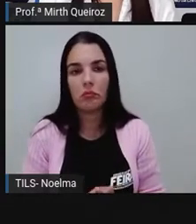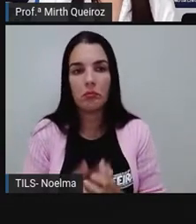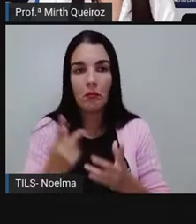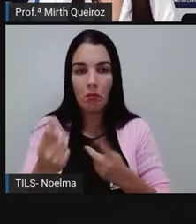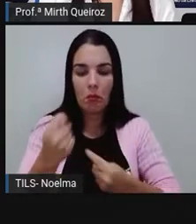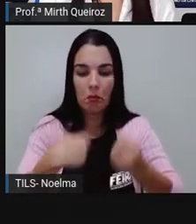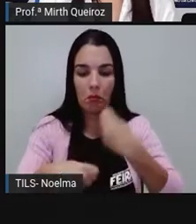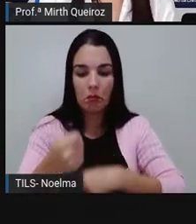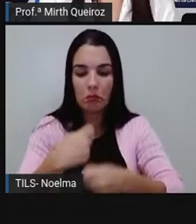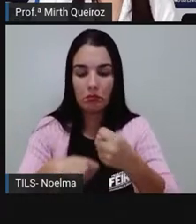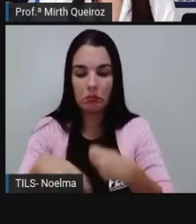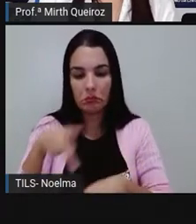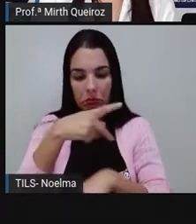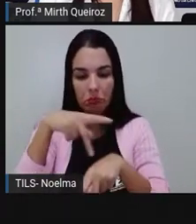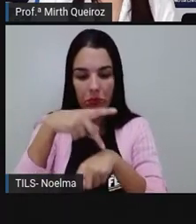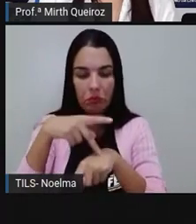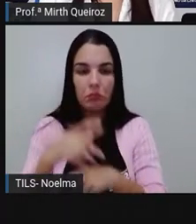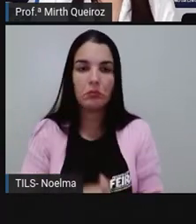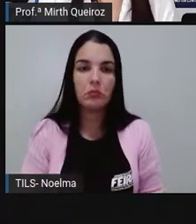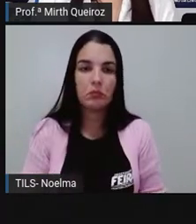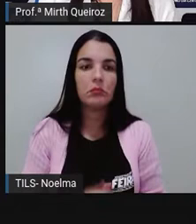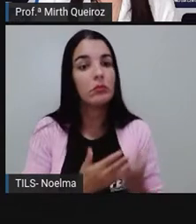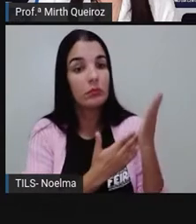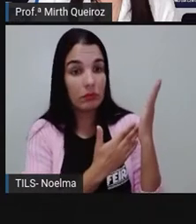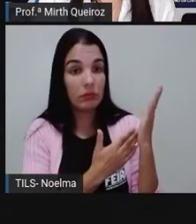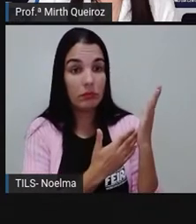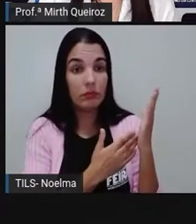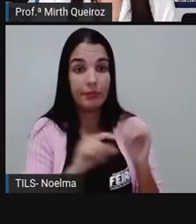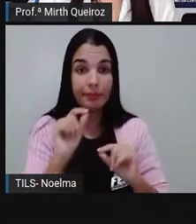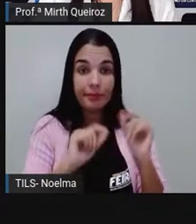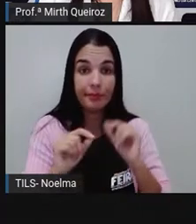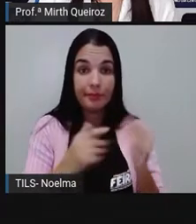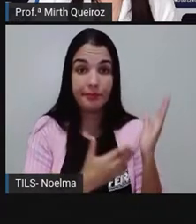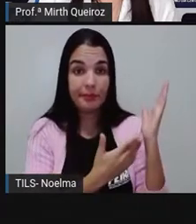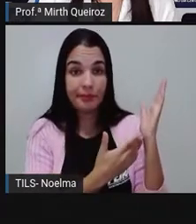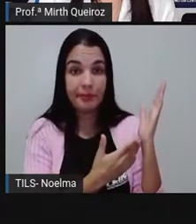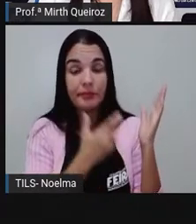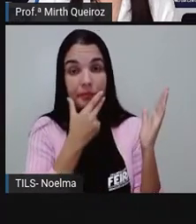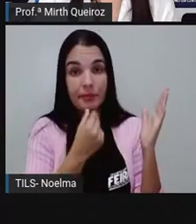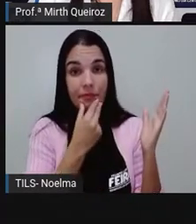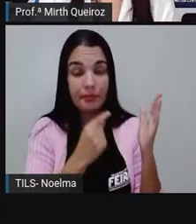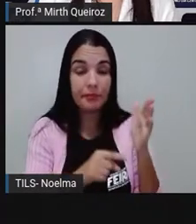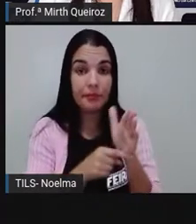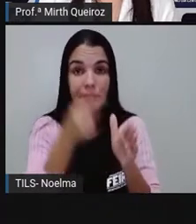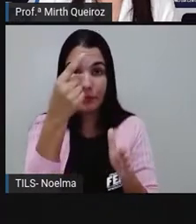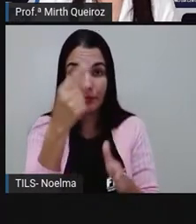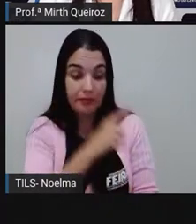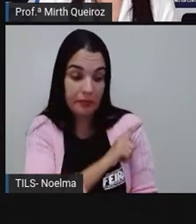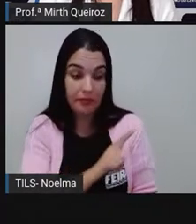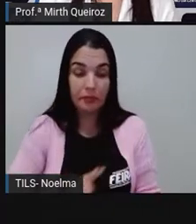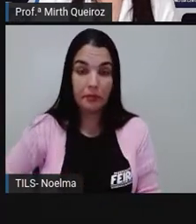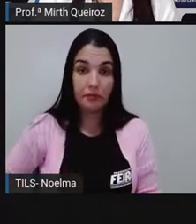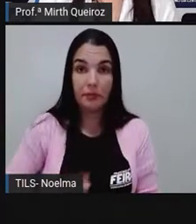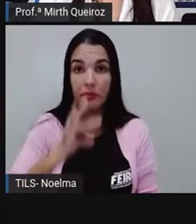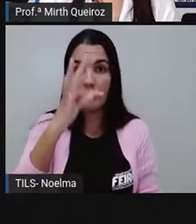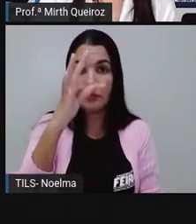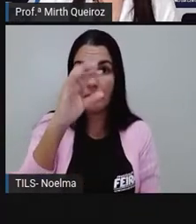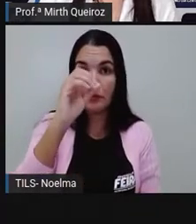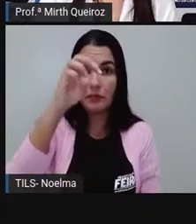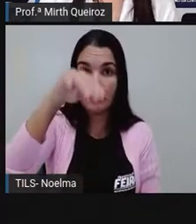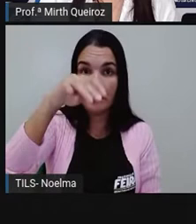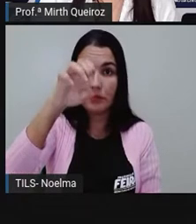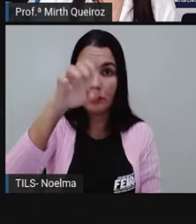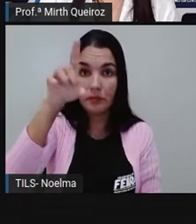aí o nosso país. Com Tomé de Souza, o que, que aconteceu? O que, que Tomé de Souza fez? Vieram